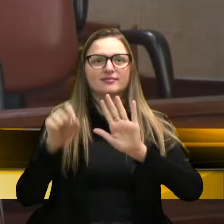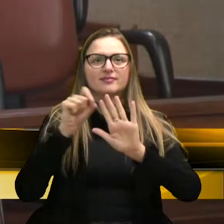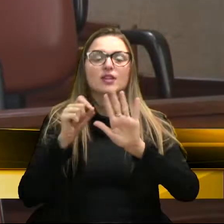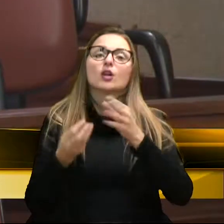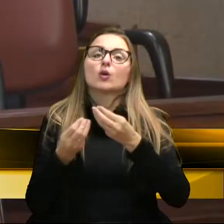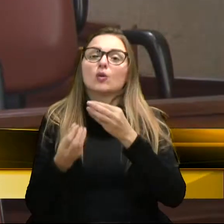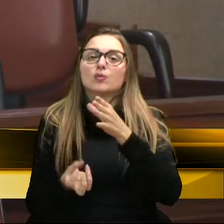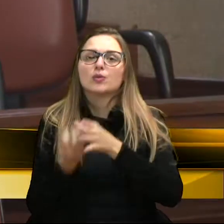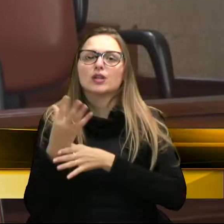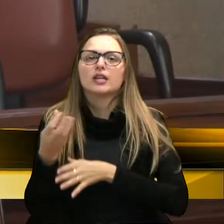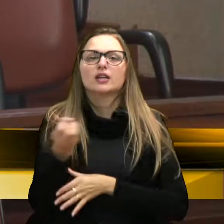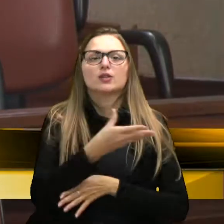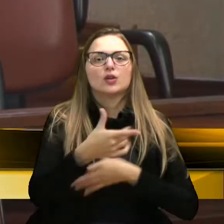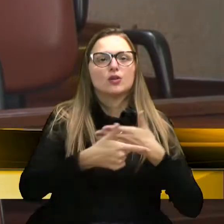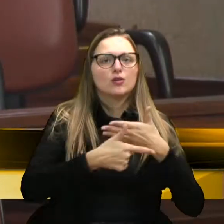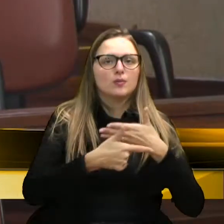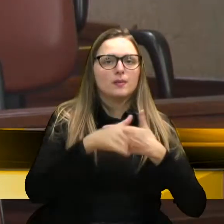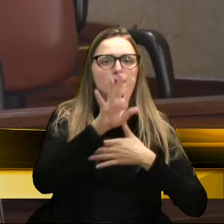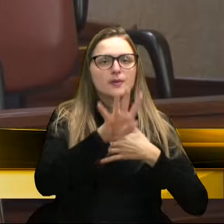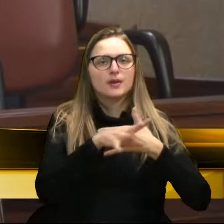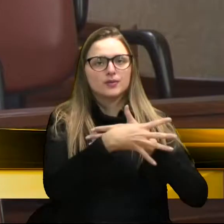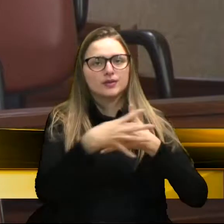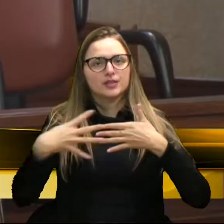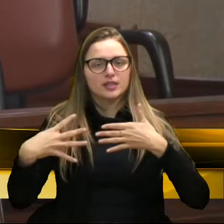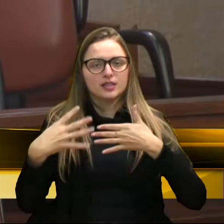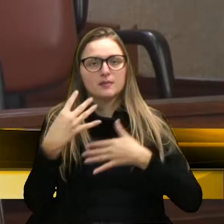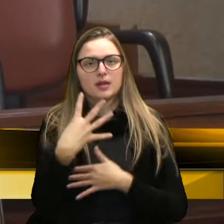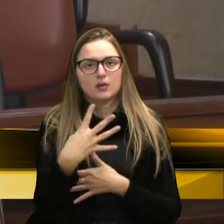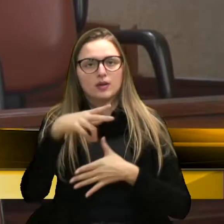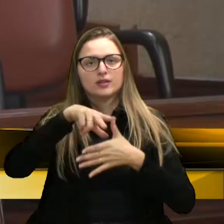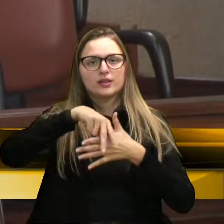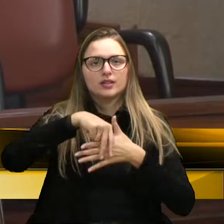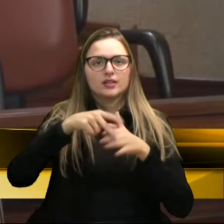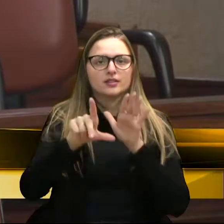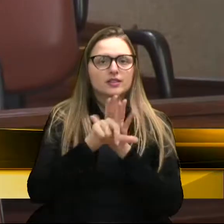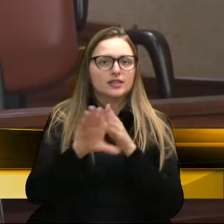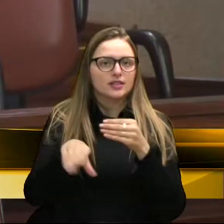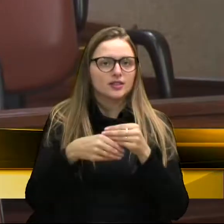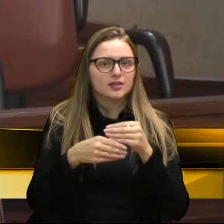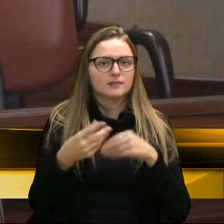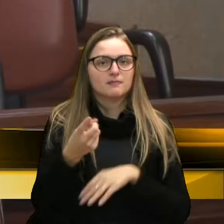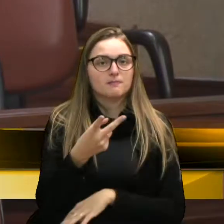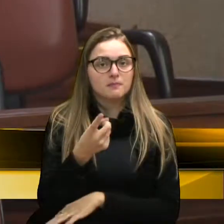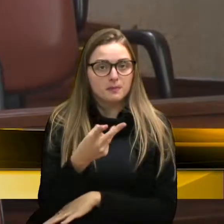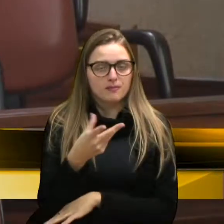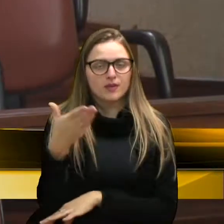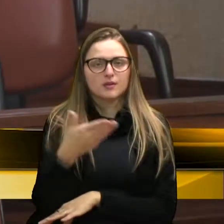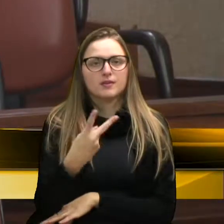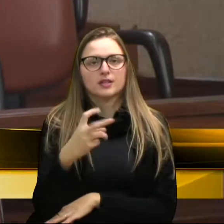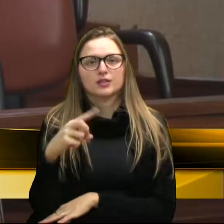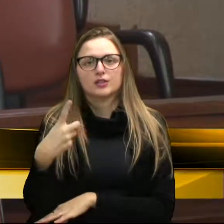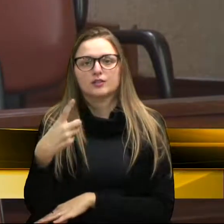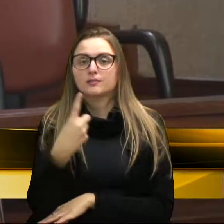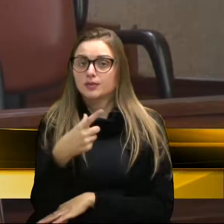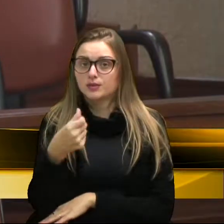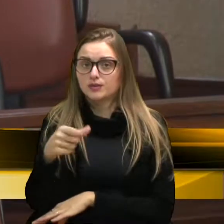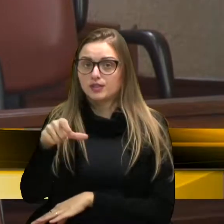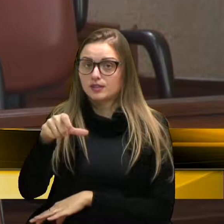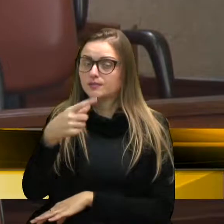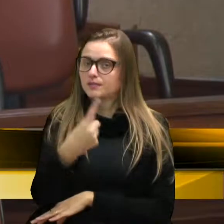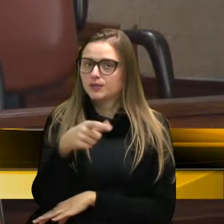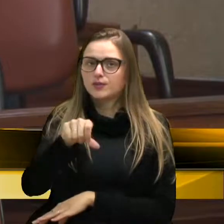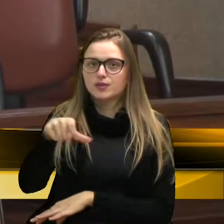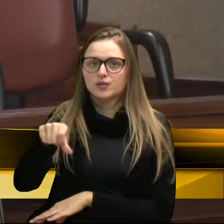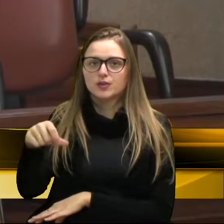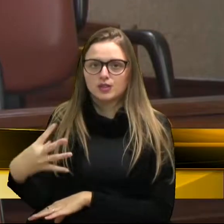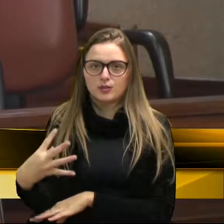uma nova figura na tabela 4, anexa à Lei Complementar número 12 de 1994.